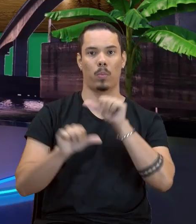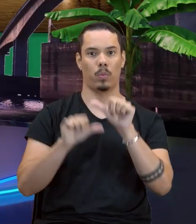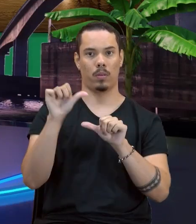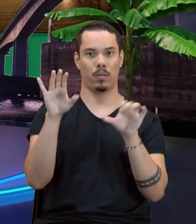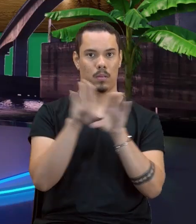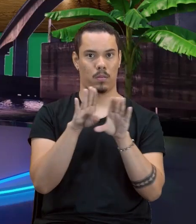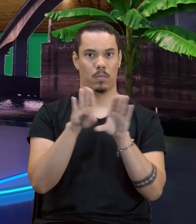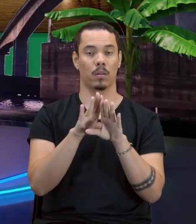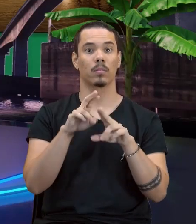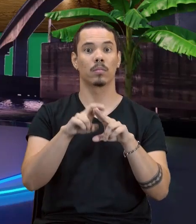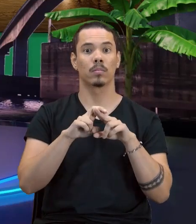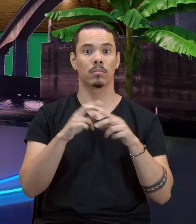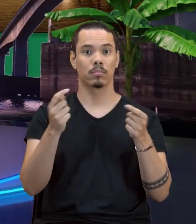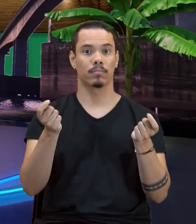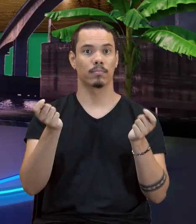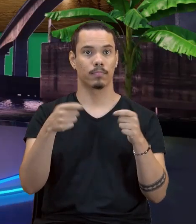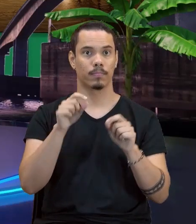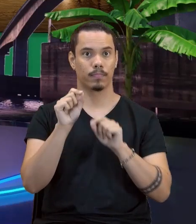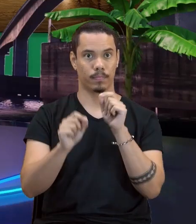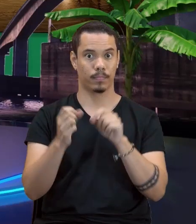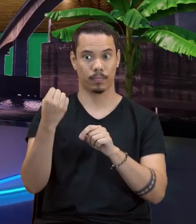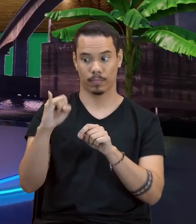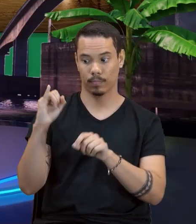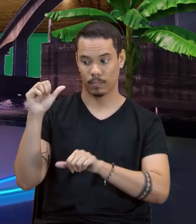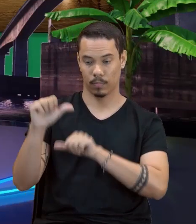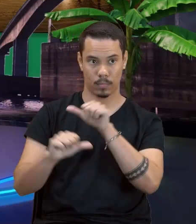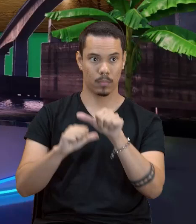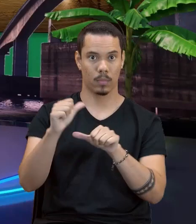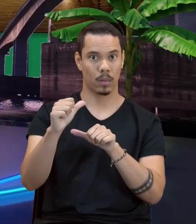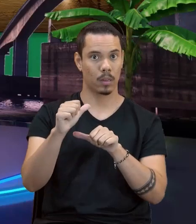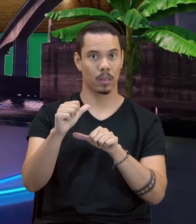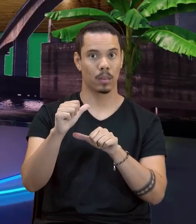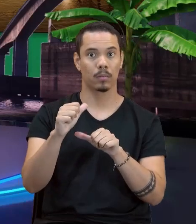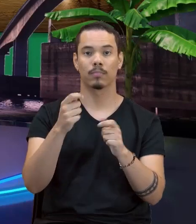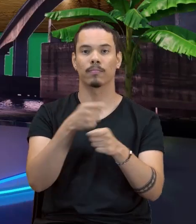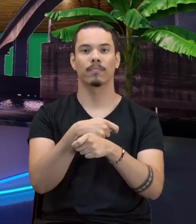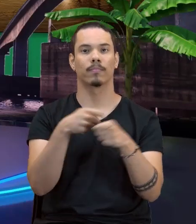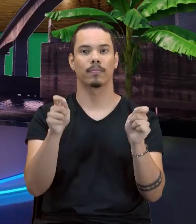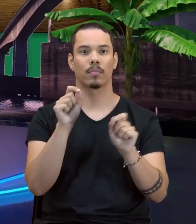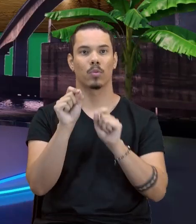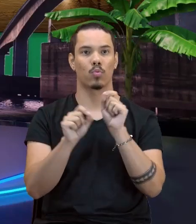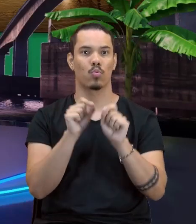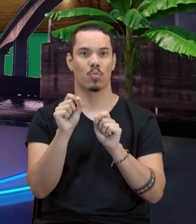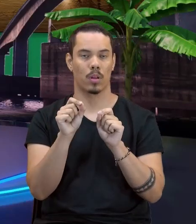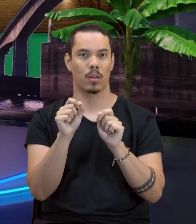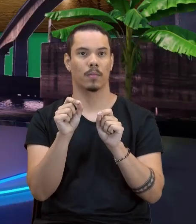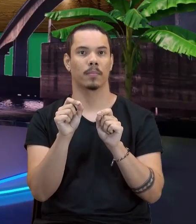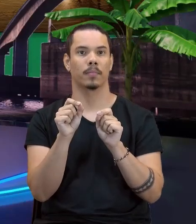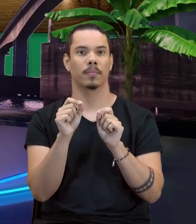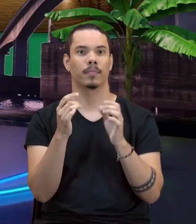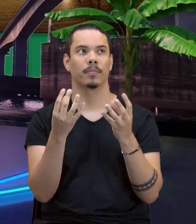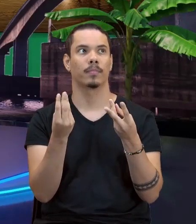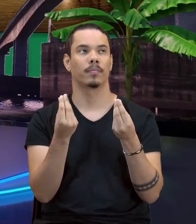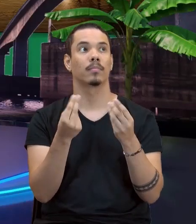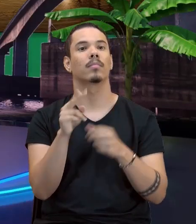E provavelmente, para ele ser modificado, não tem como, Rogério, vai